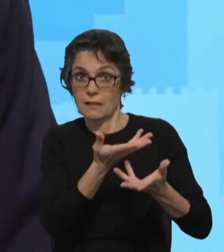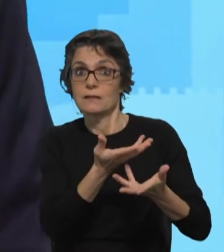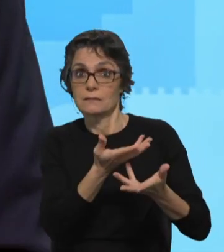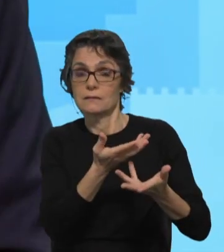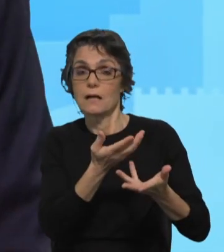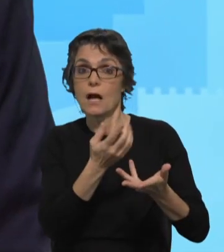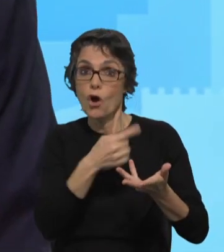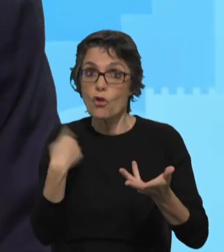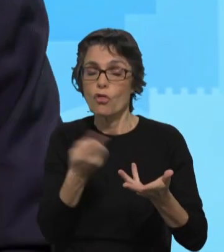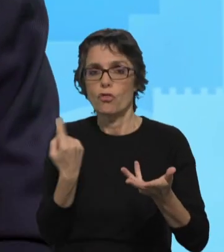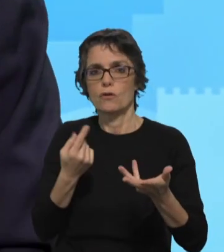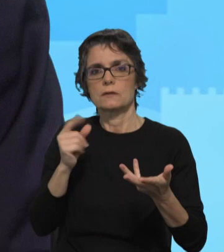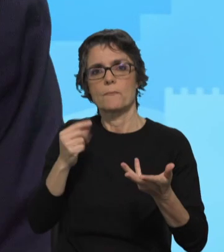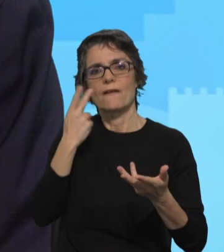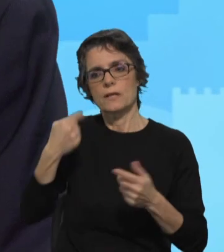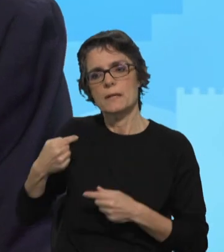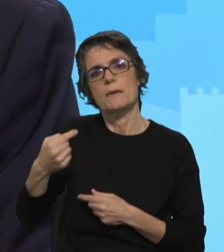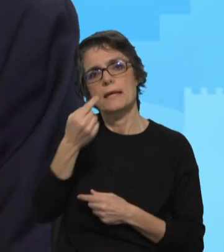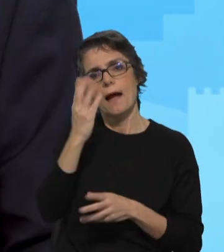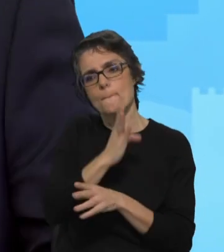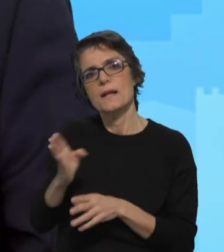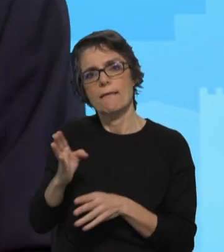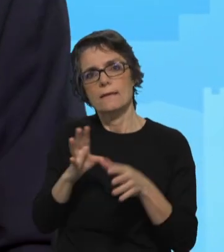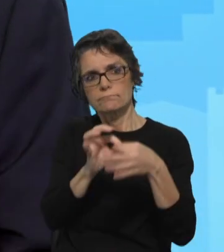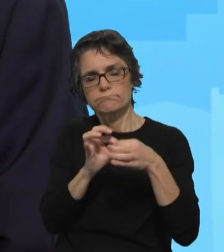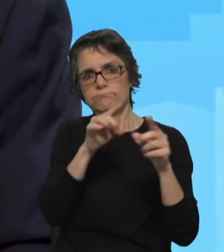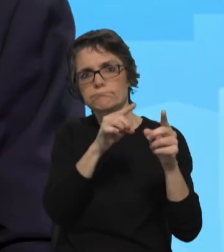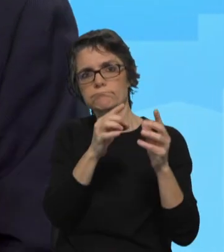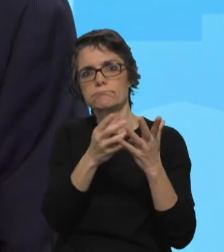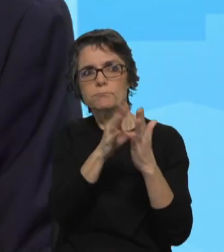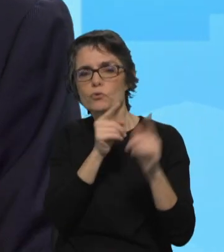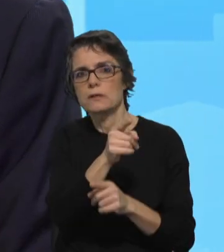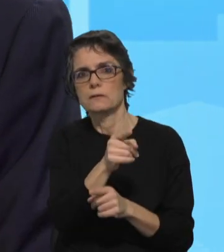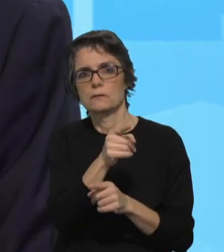uma esperança encarnada e não apenas de uma esperança passiva, inerte,